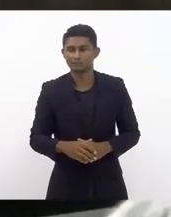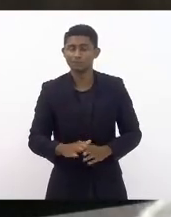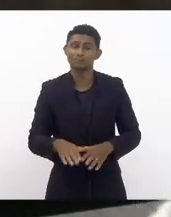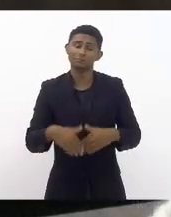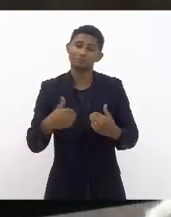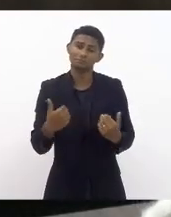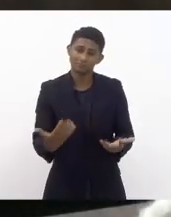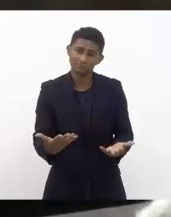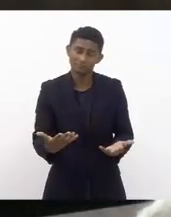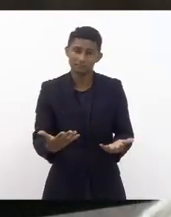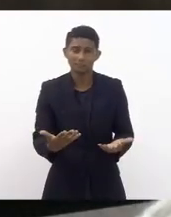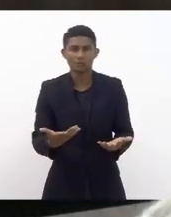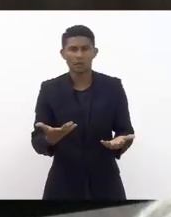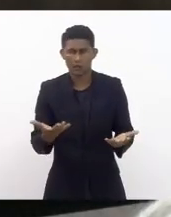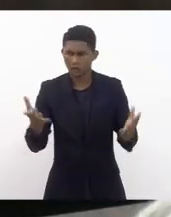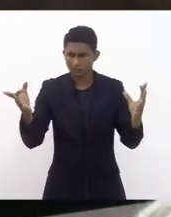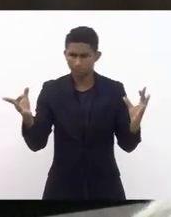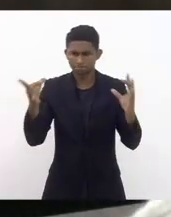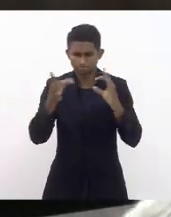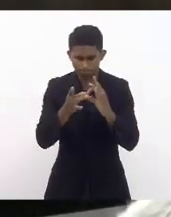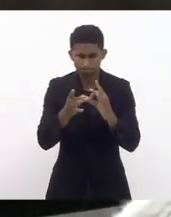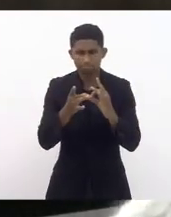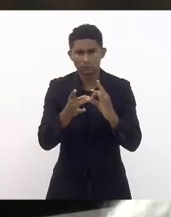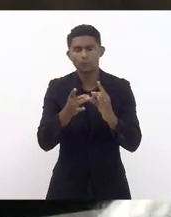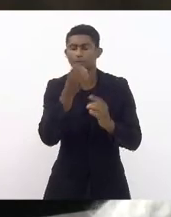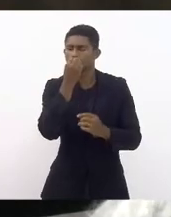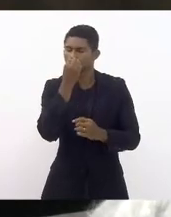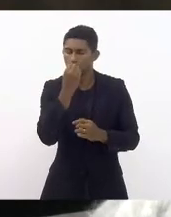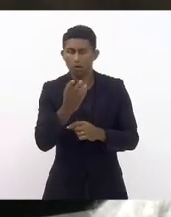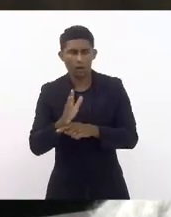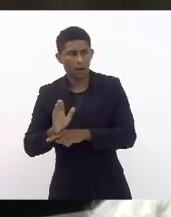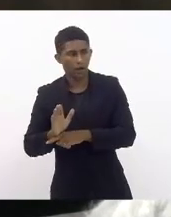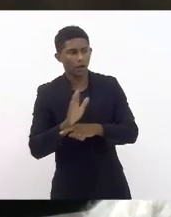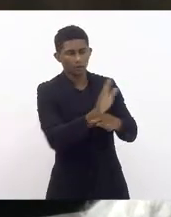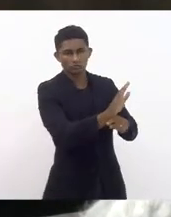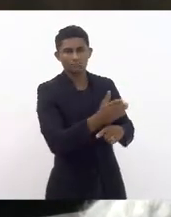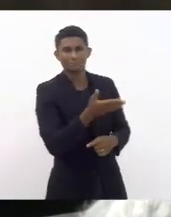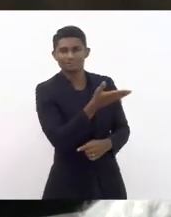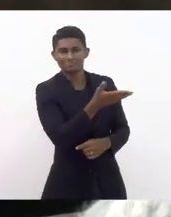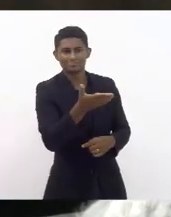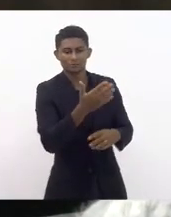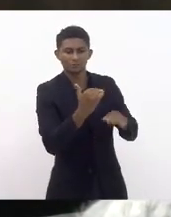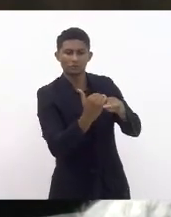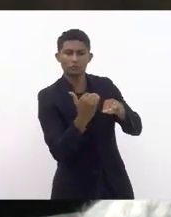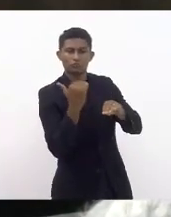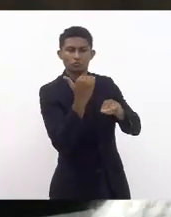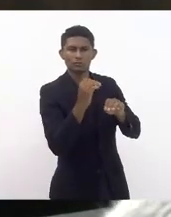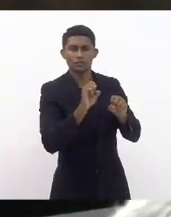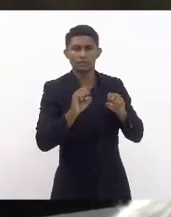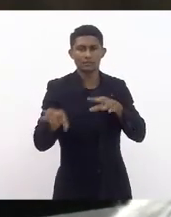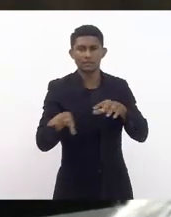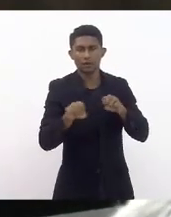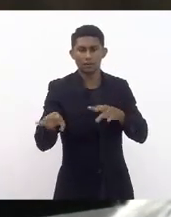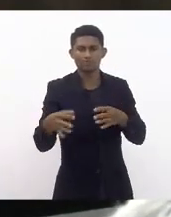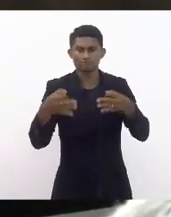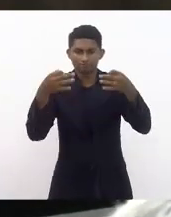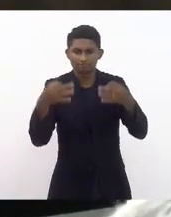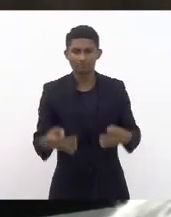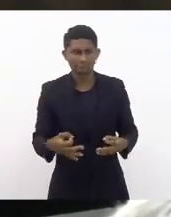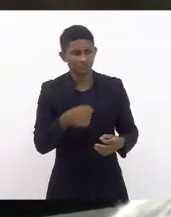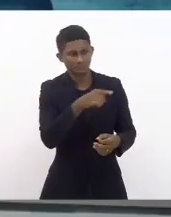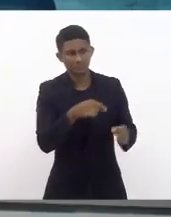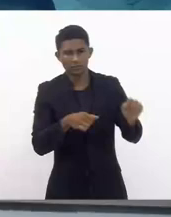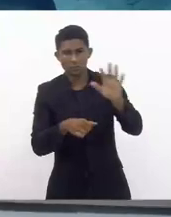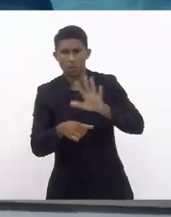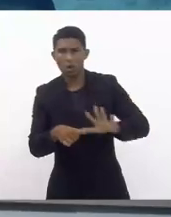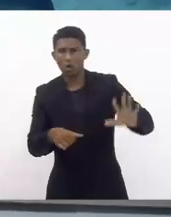esse processo de incorporação é um processo que vai salvar o ensino superior público e estadual na Zona